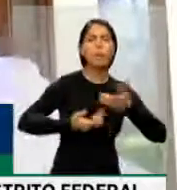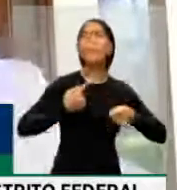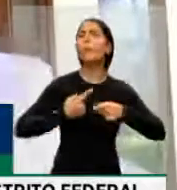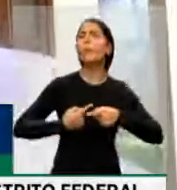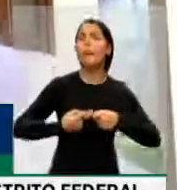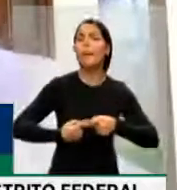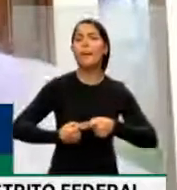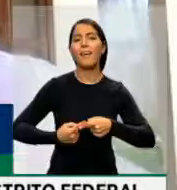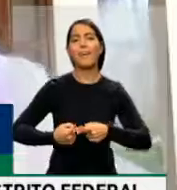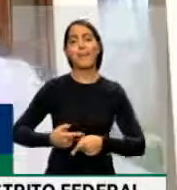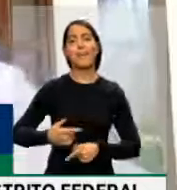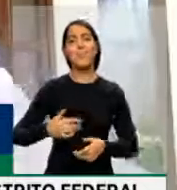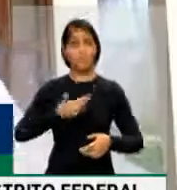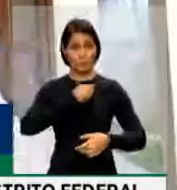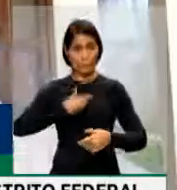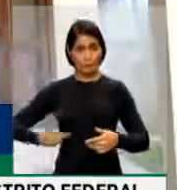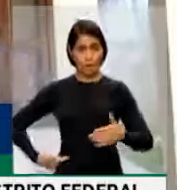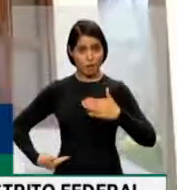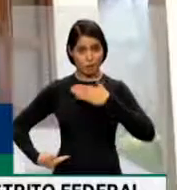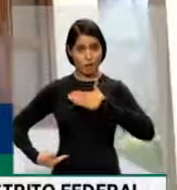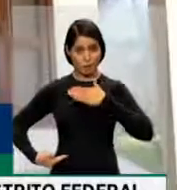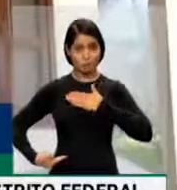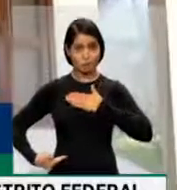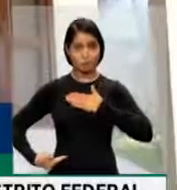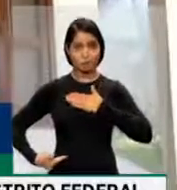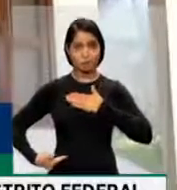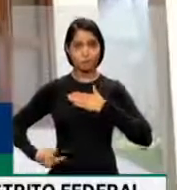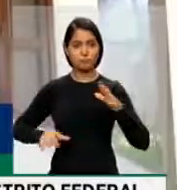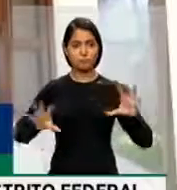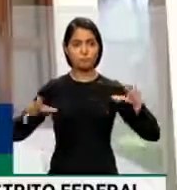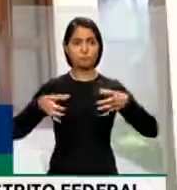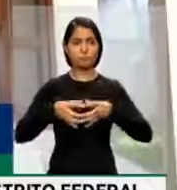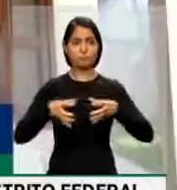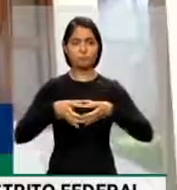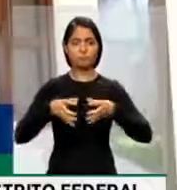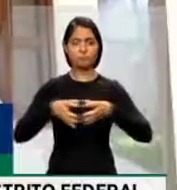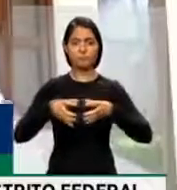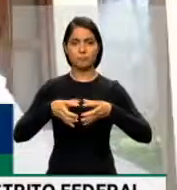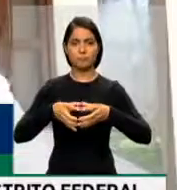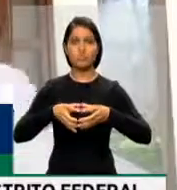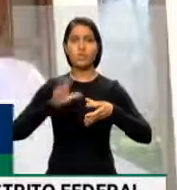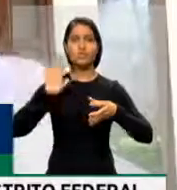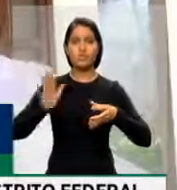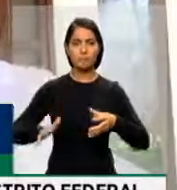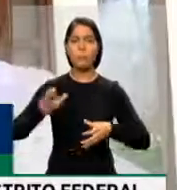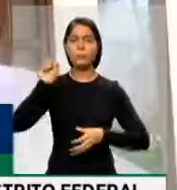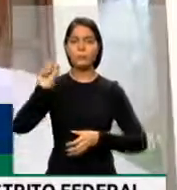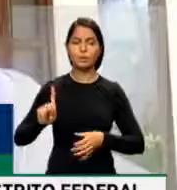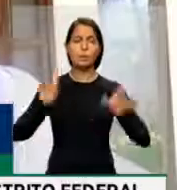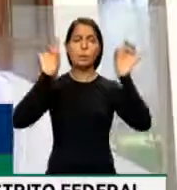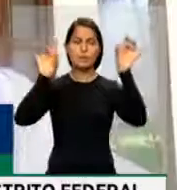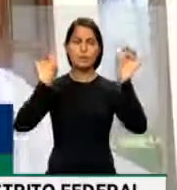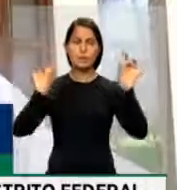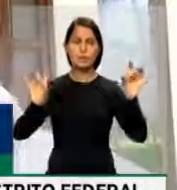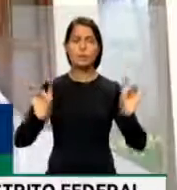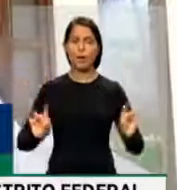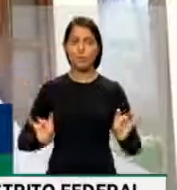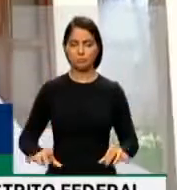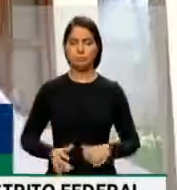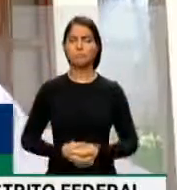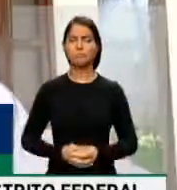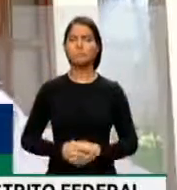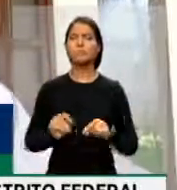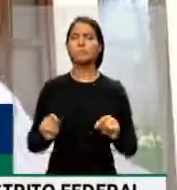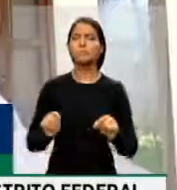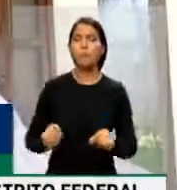demos 36% de reajuste em 4 anos, instituímos a aposentadoria especial para policiais